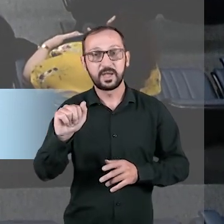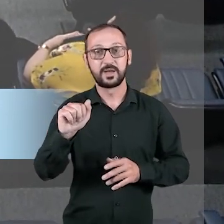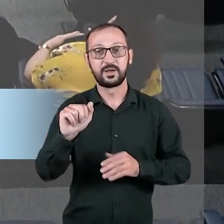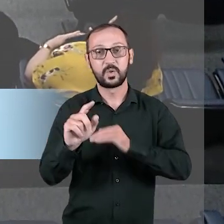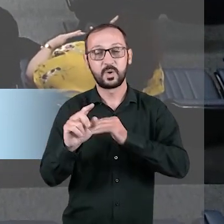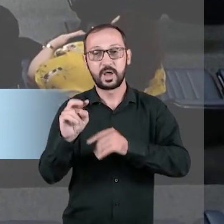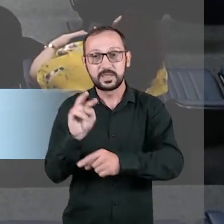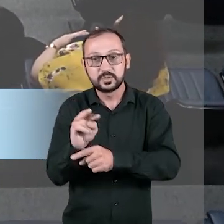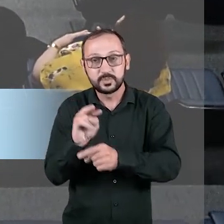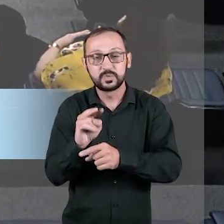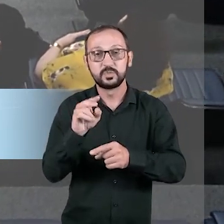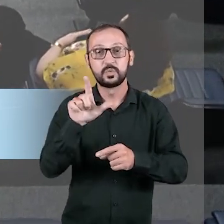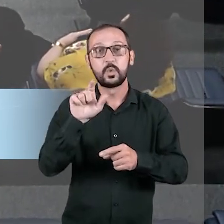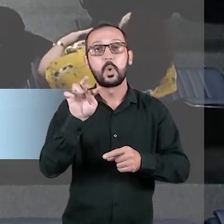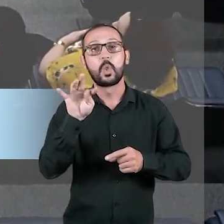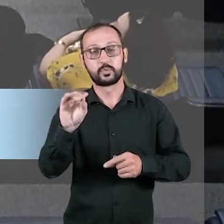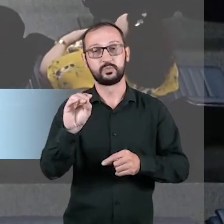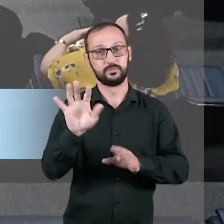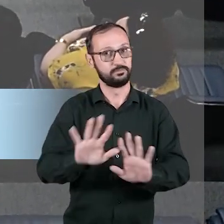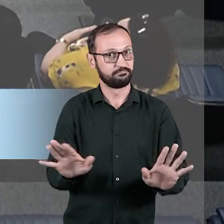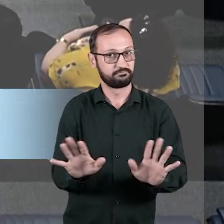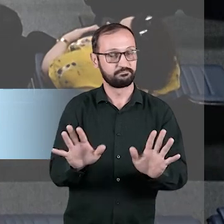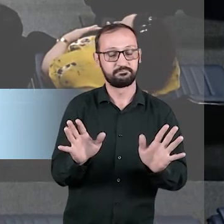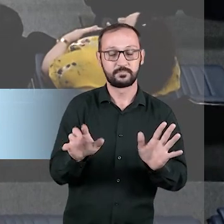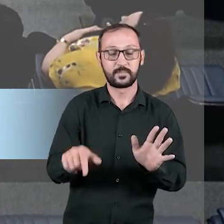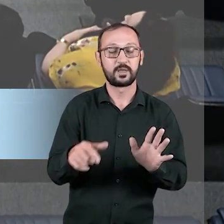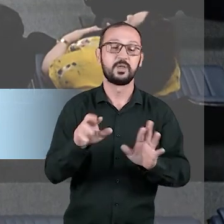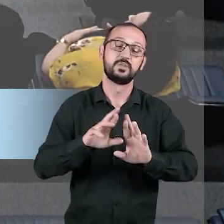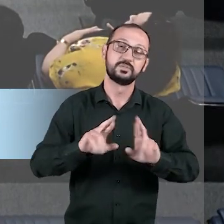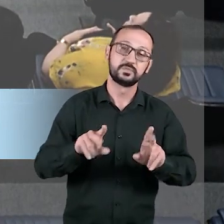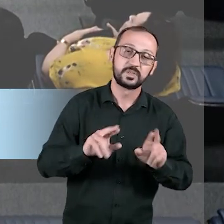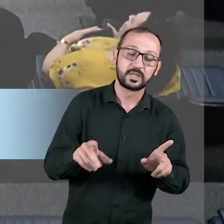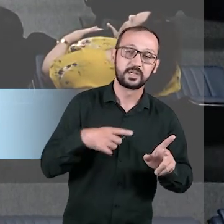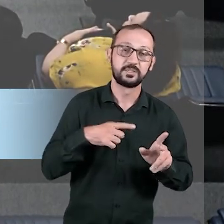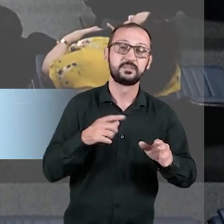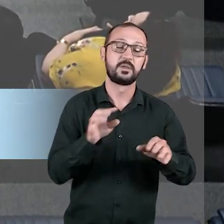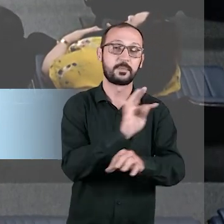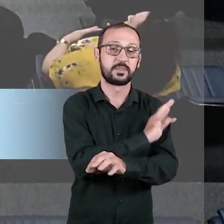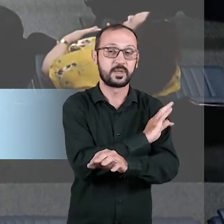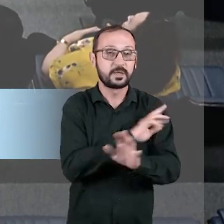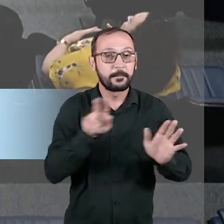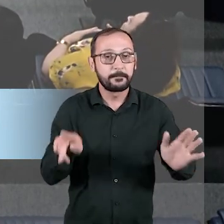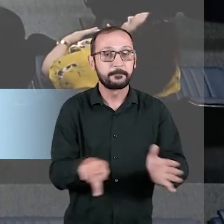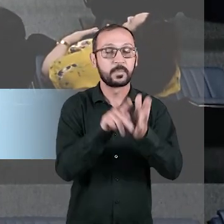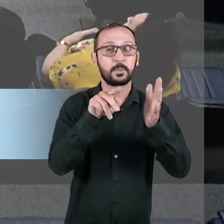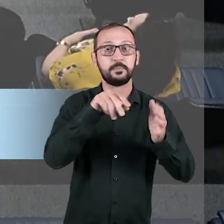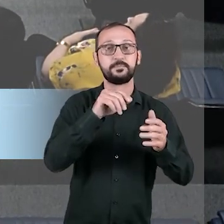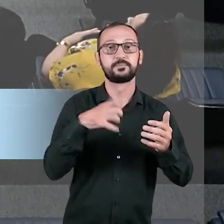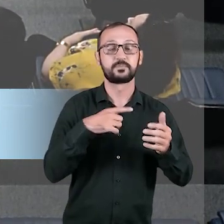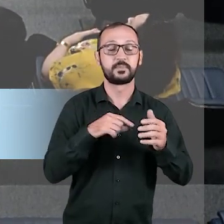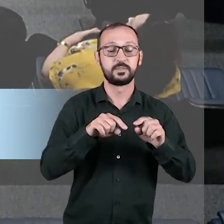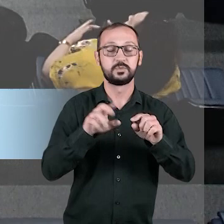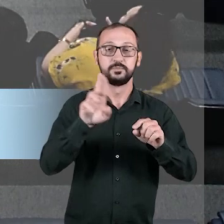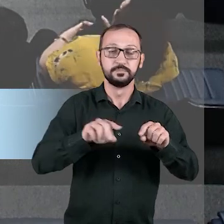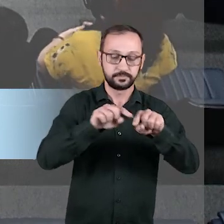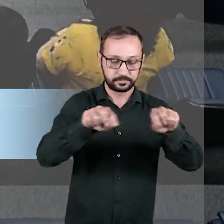mesmo. Você tem que trabalhar com a família, e aí é uma terapia do luto, que tem toda uma técnica, né? Tem essa questão